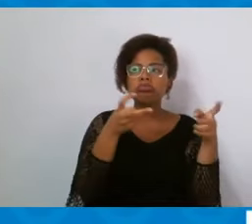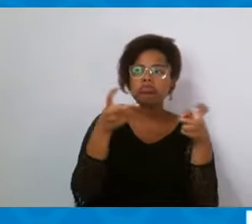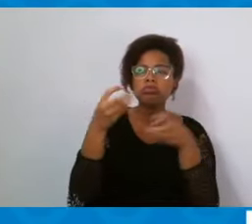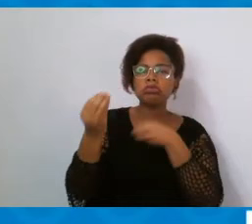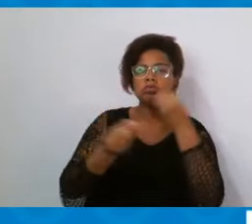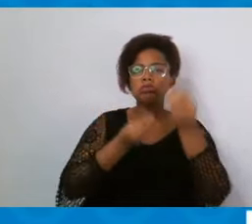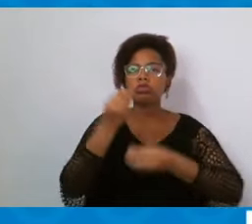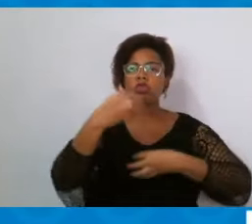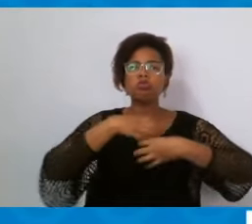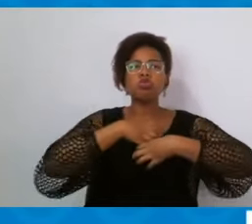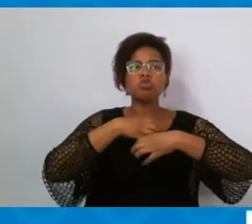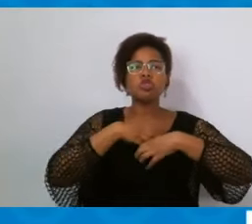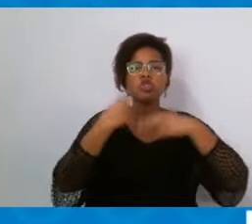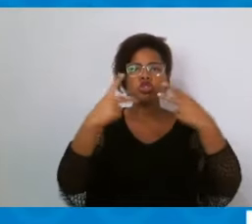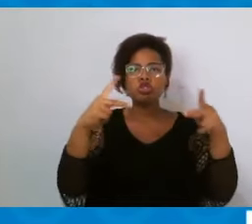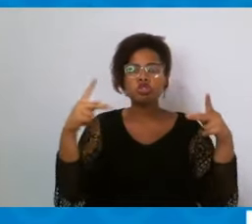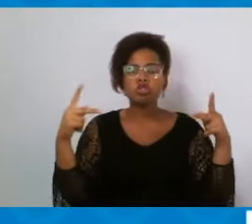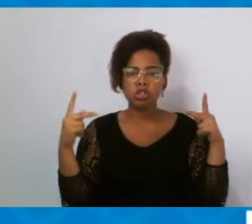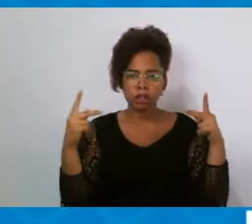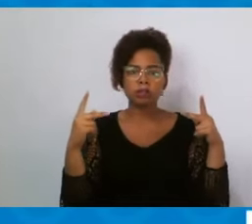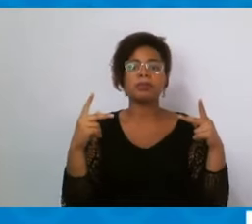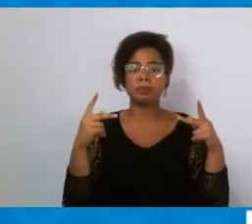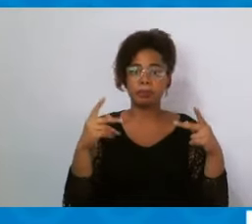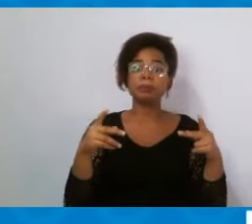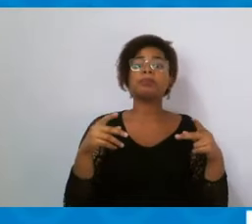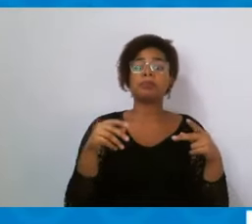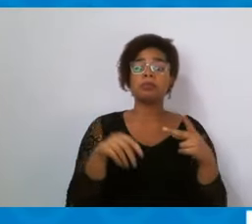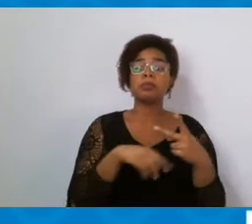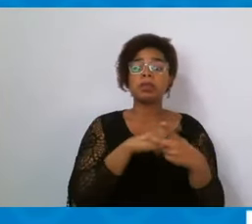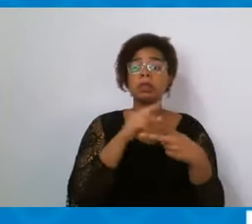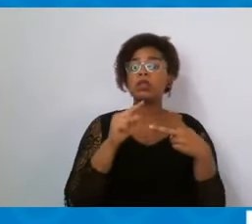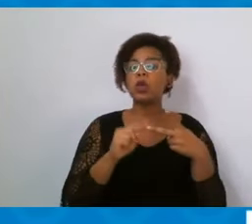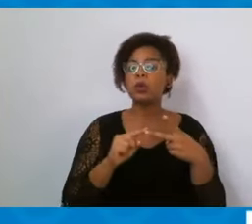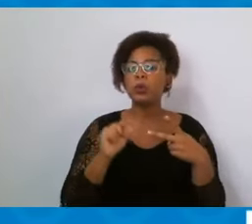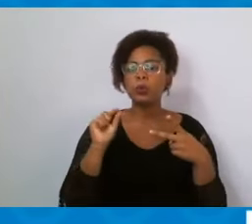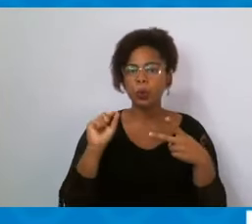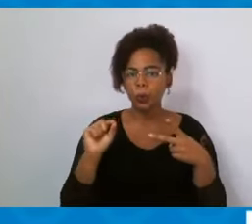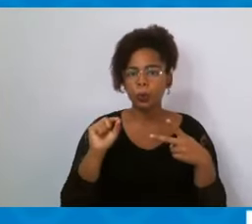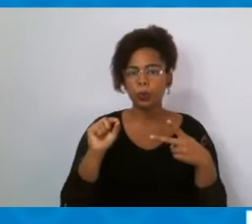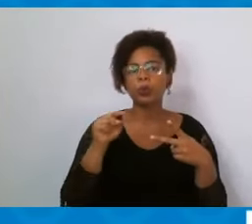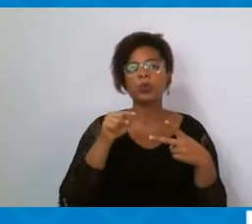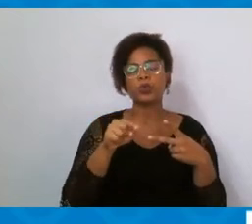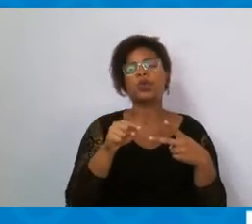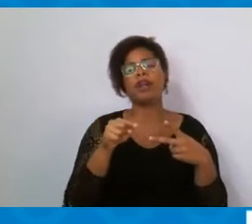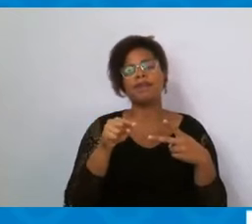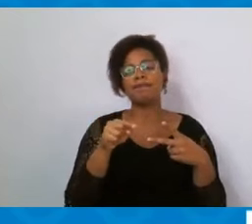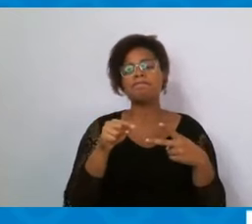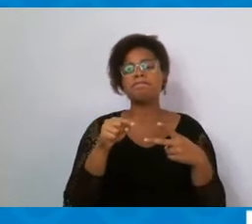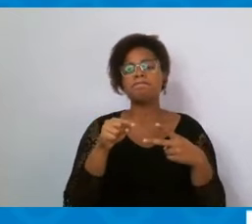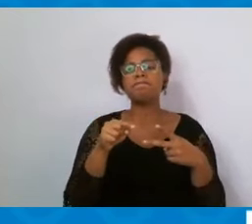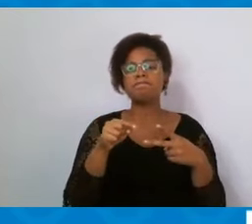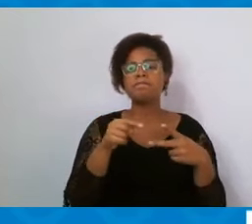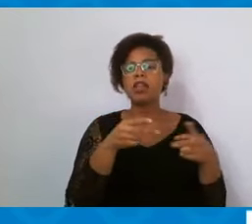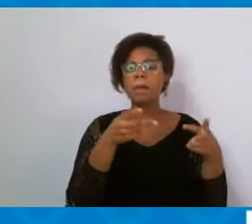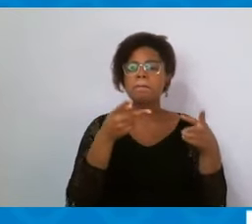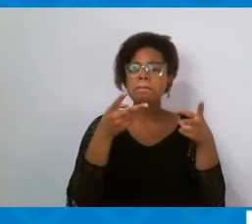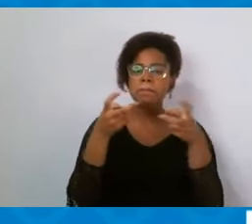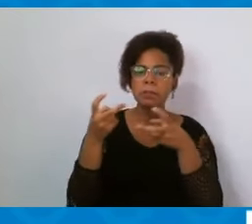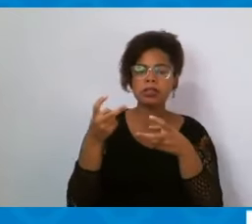comportamentos e, na sequência, identificar oportunidades para inovar, para